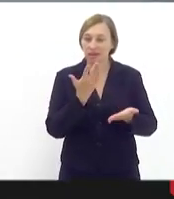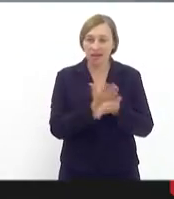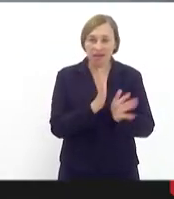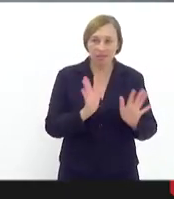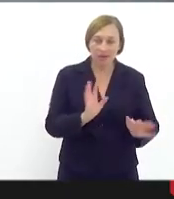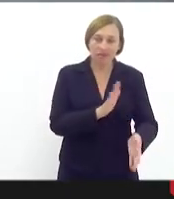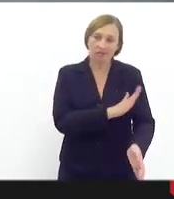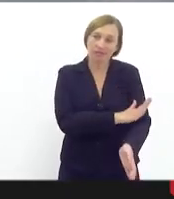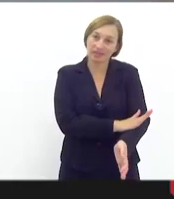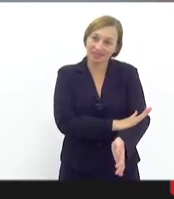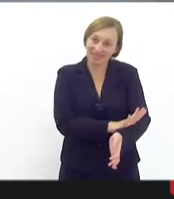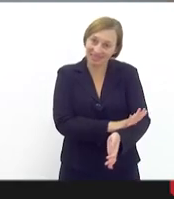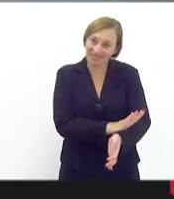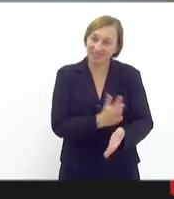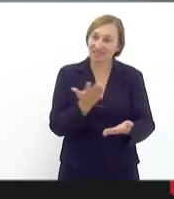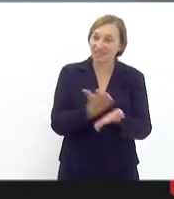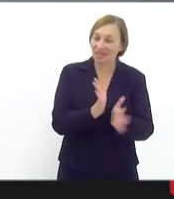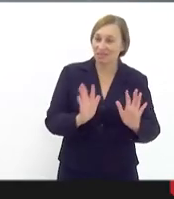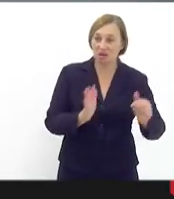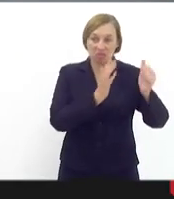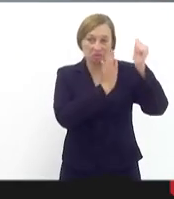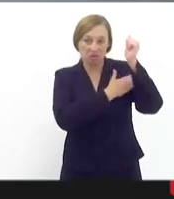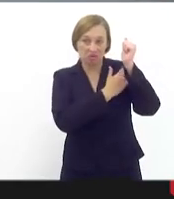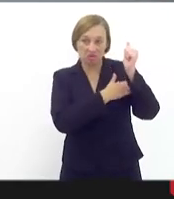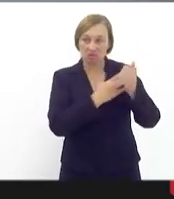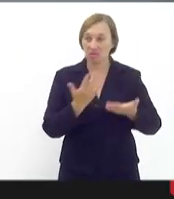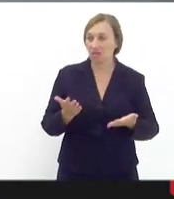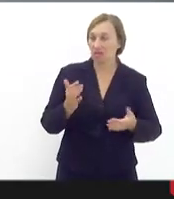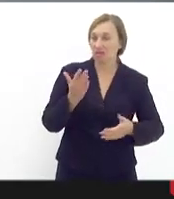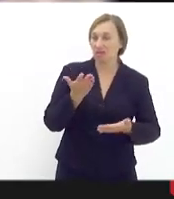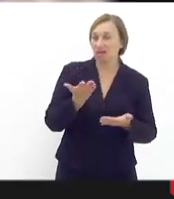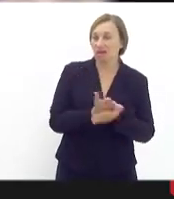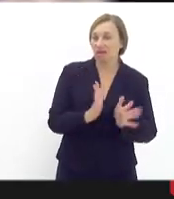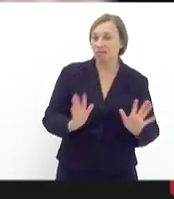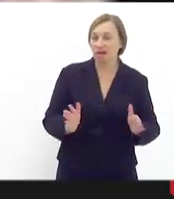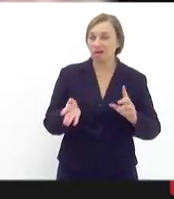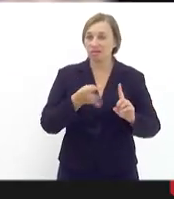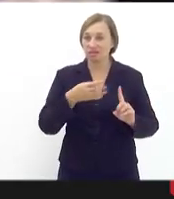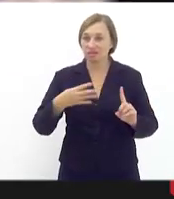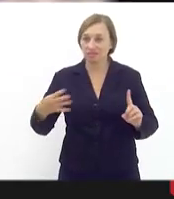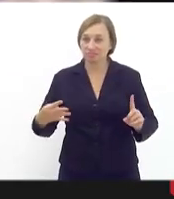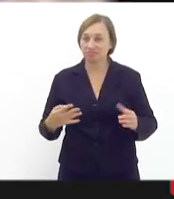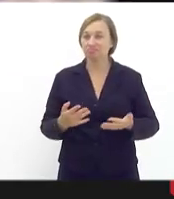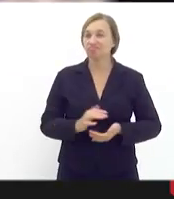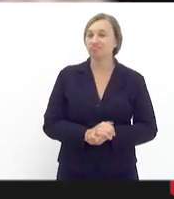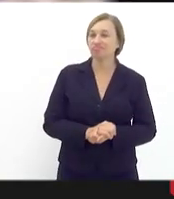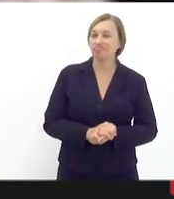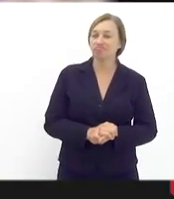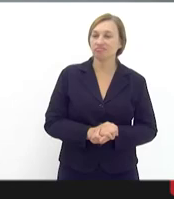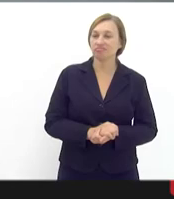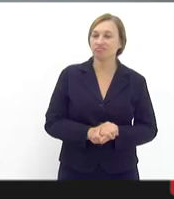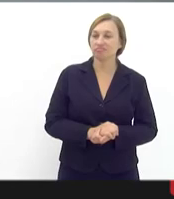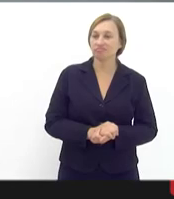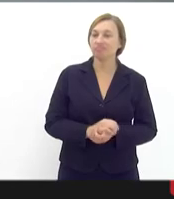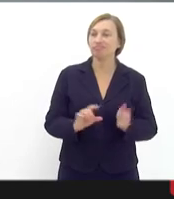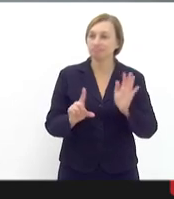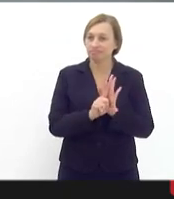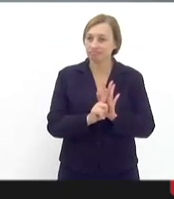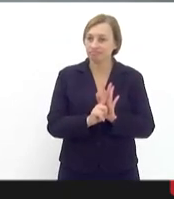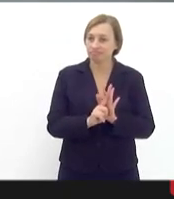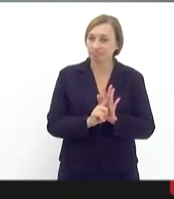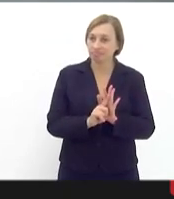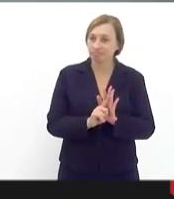né? Uma para acabar com o machismo, para acabar com a LGBTfobia. Na verdade, uma lei, ela é um grão de